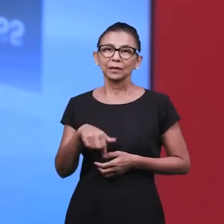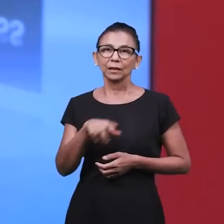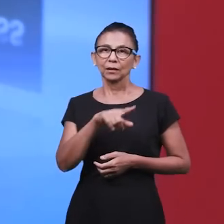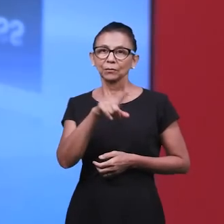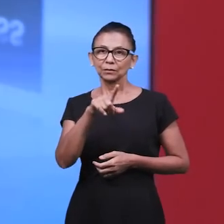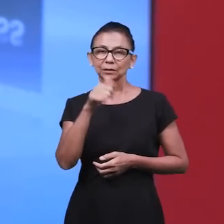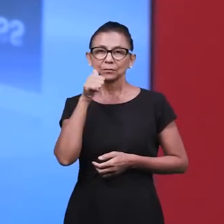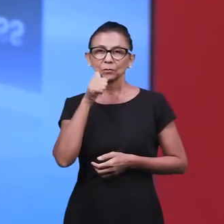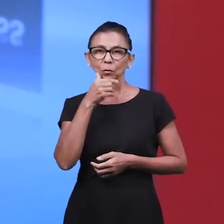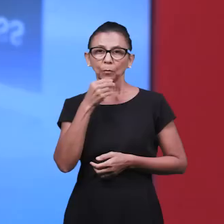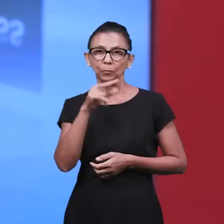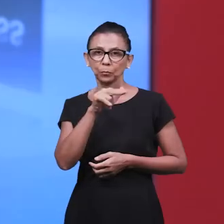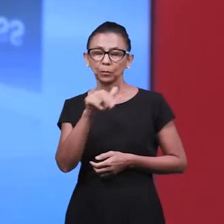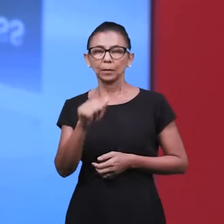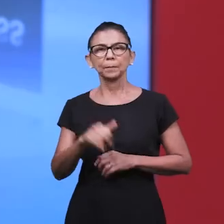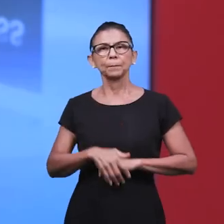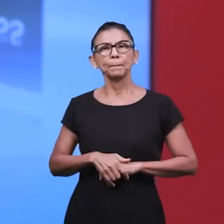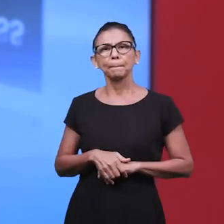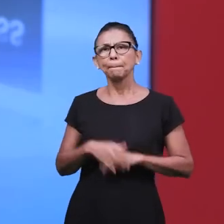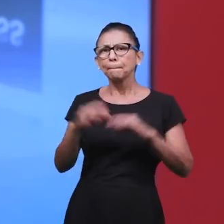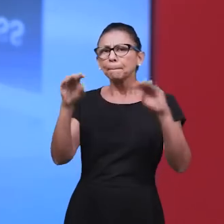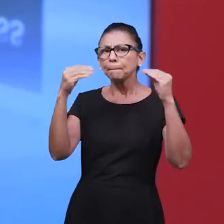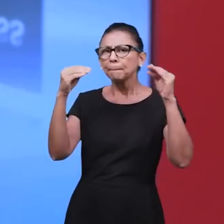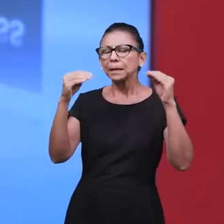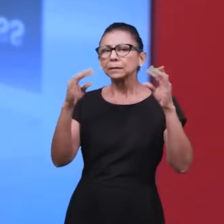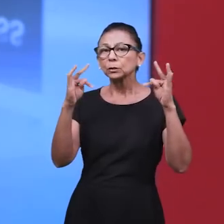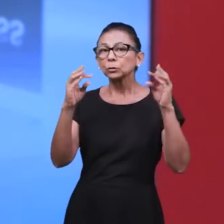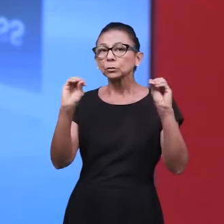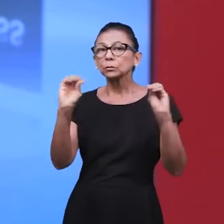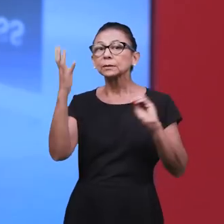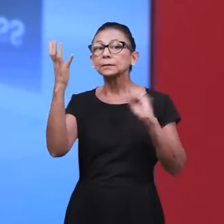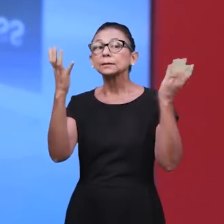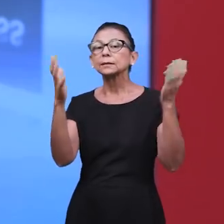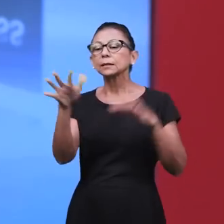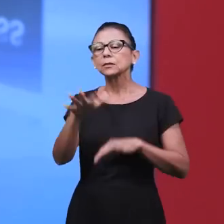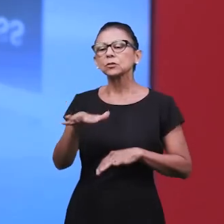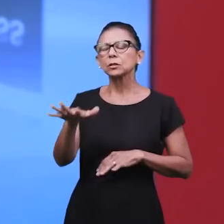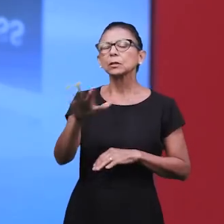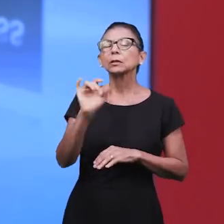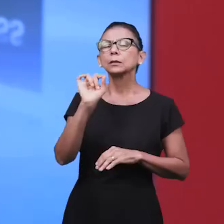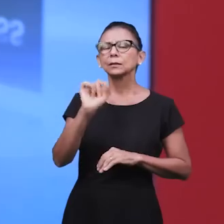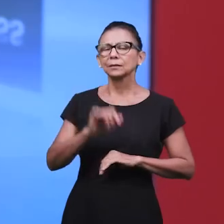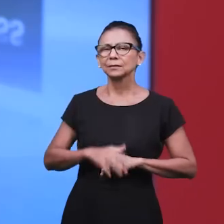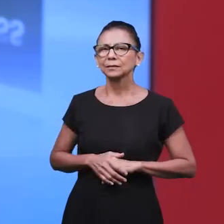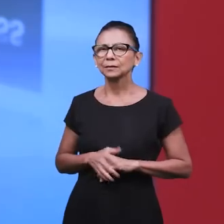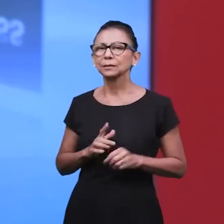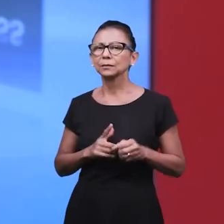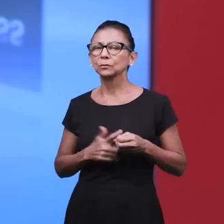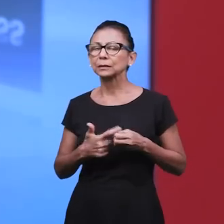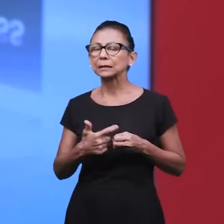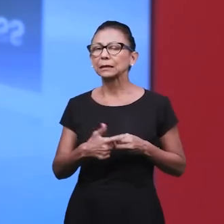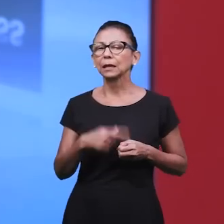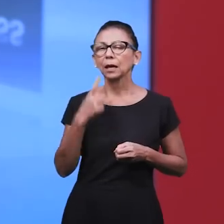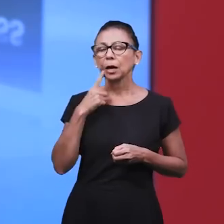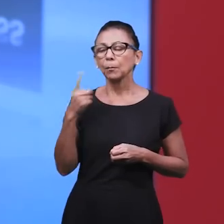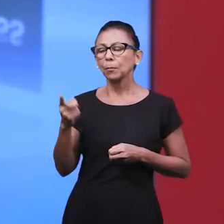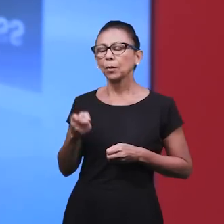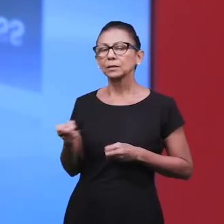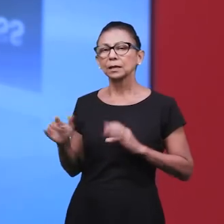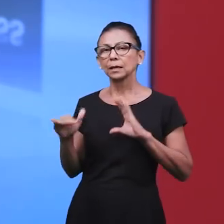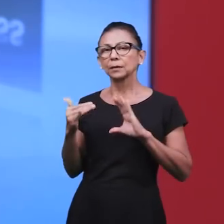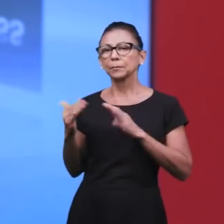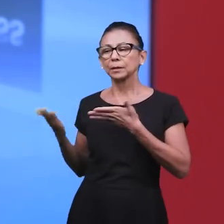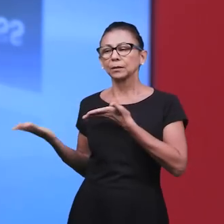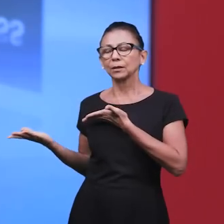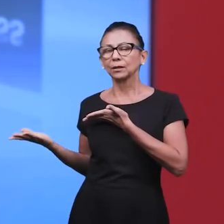meu irmão, você, minha irmã, envie para cá. Envie tudo o que está acontecendo aí na sua região, tudo o que está acontecendo na sua cidade. Mostra o e-mail aí.